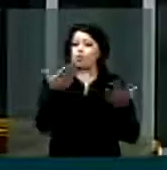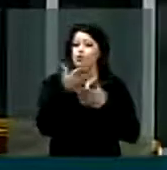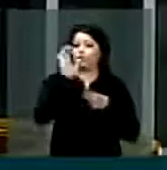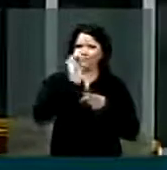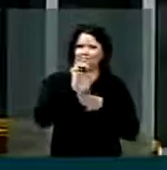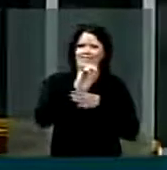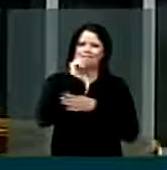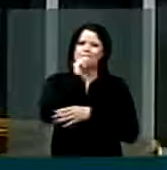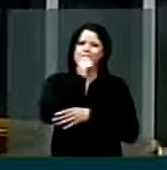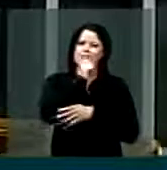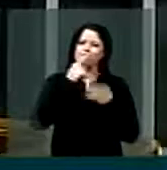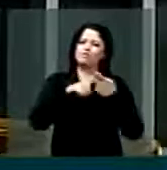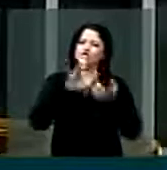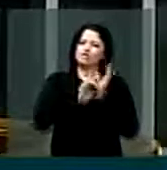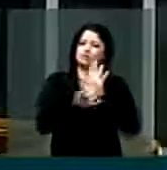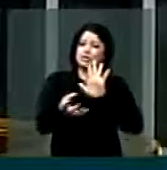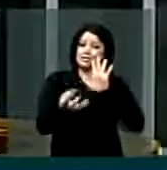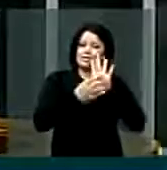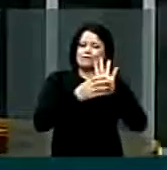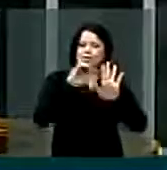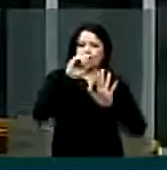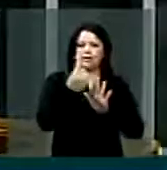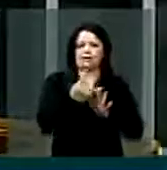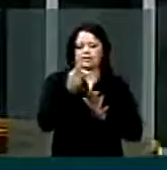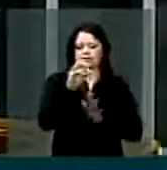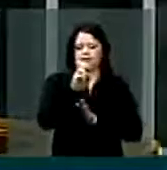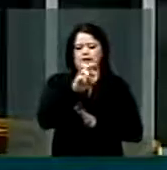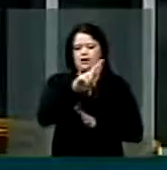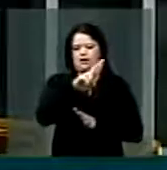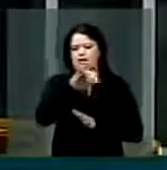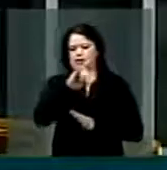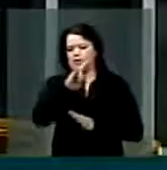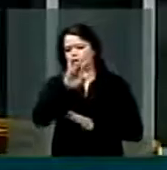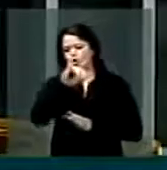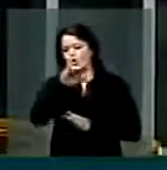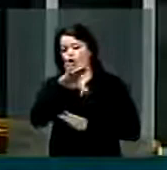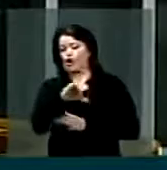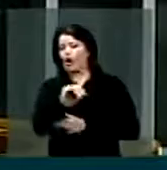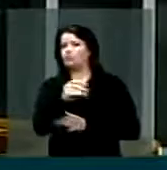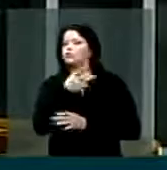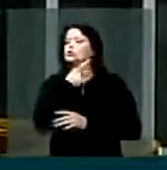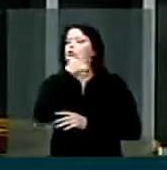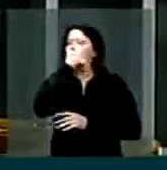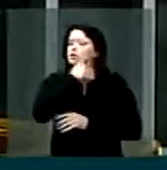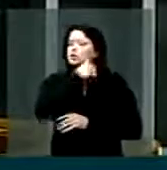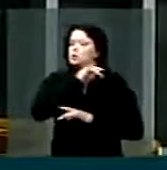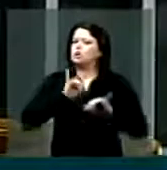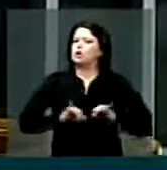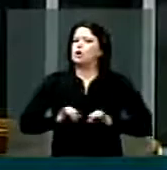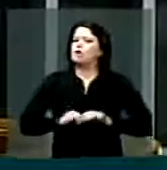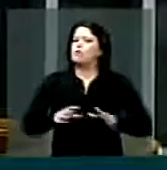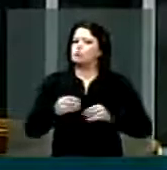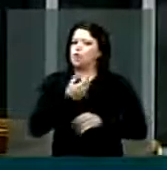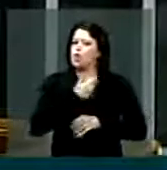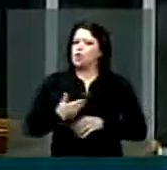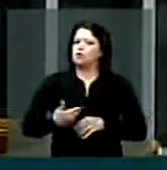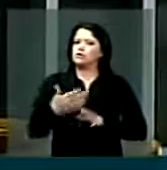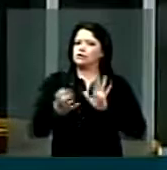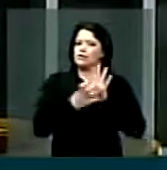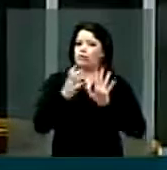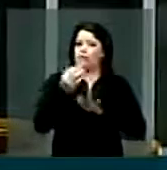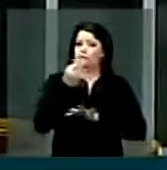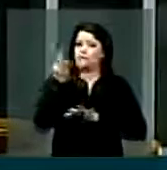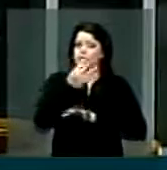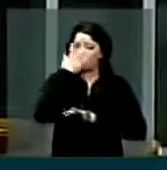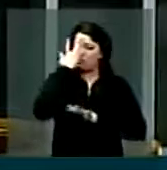Amapá, porque os servidores dos ex-territórios pagam um preço muito alto por serem servidores públicos federais. São vítimas